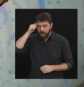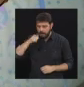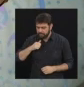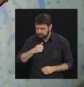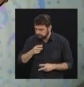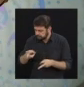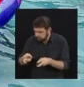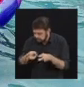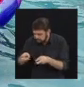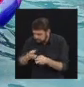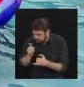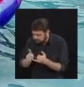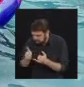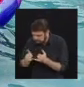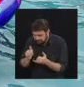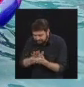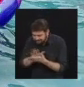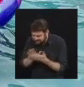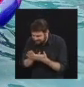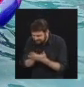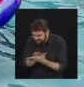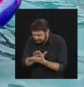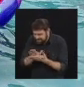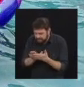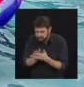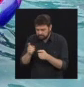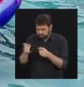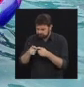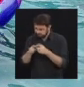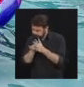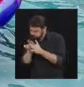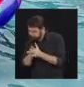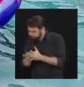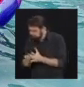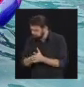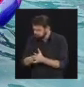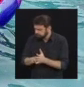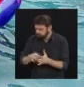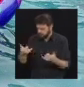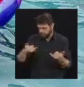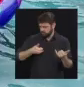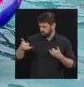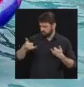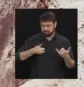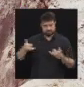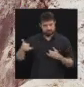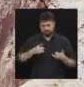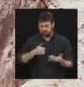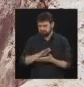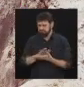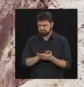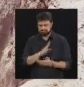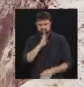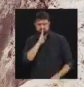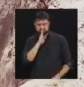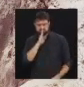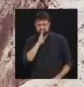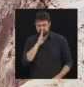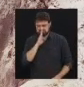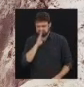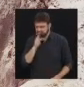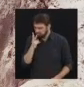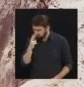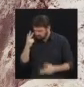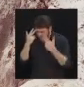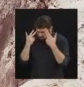Amanda ter poucos sinais da síndrome, né, os médicos também não falaram nada assim pra gente